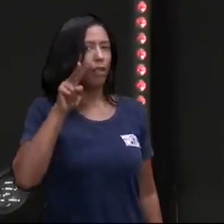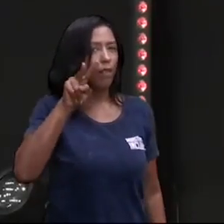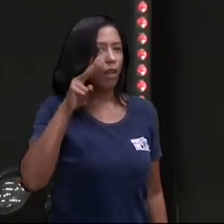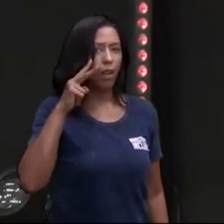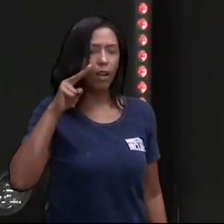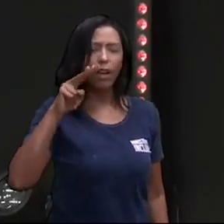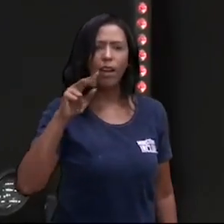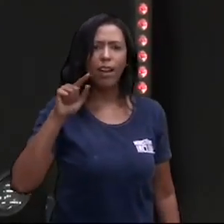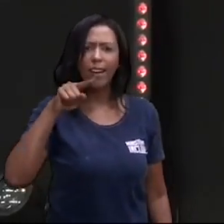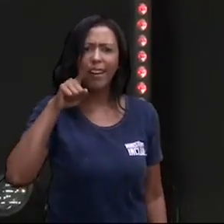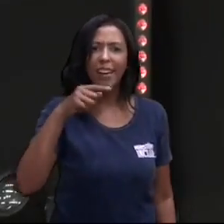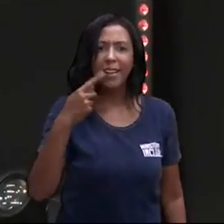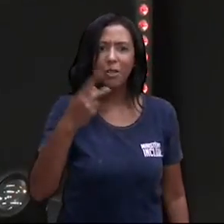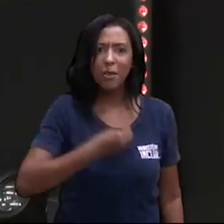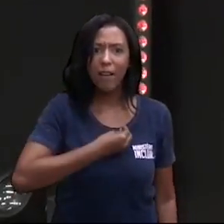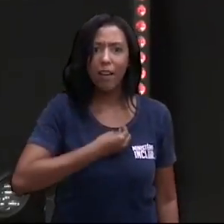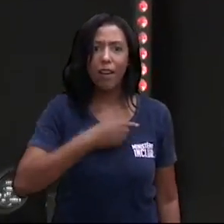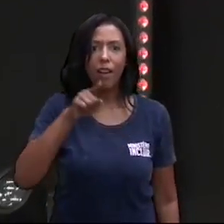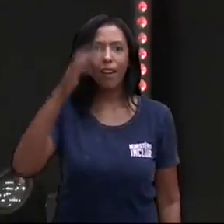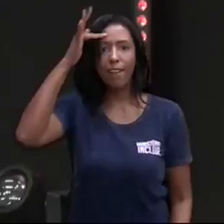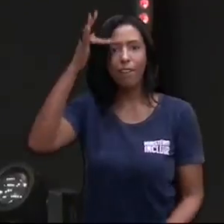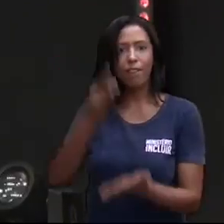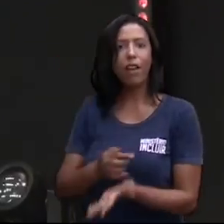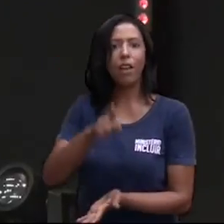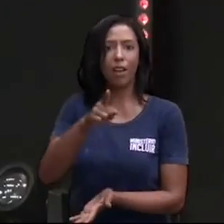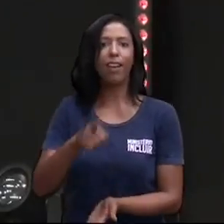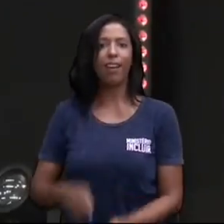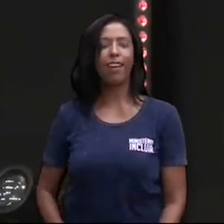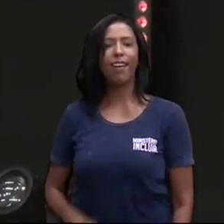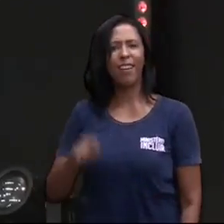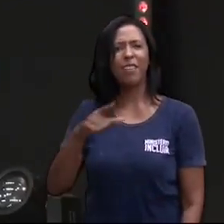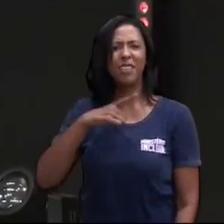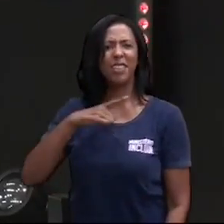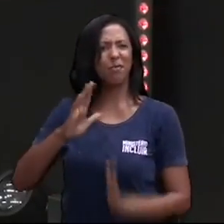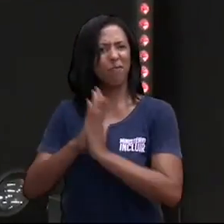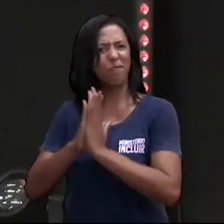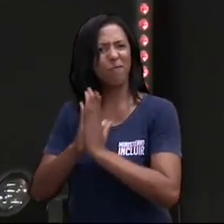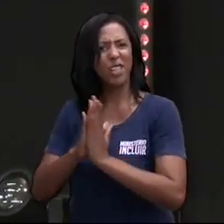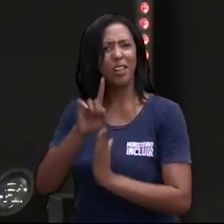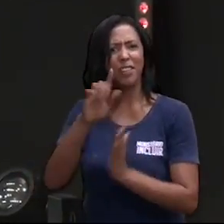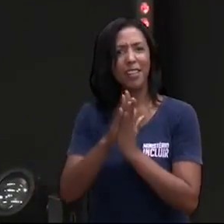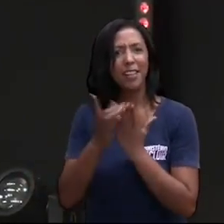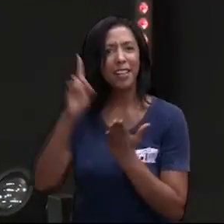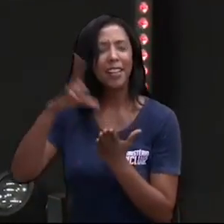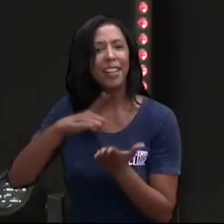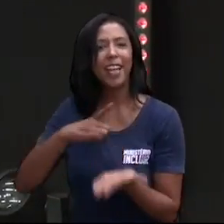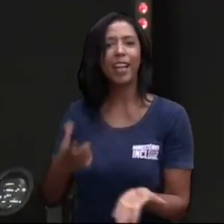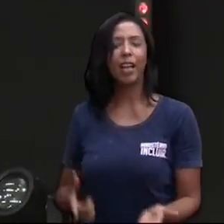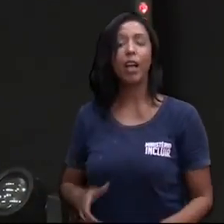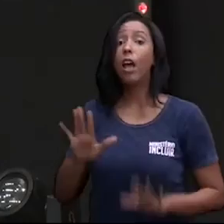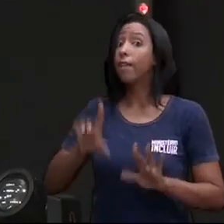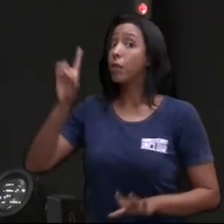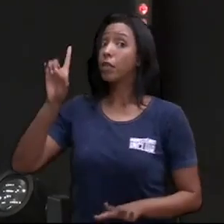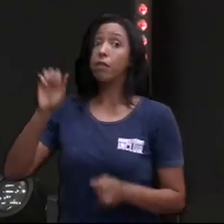na oração e se tiver um em ferro doente com a doença mais incrível você vai orar com fé às vezes Deus não faz nem